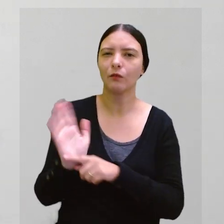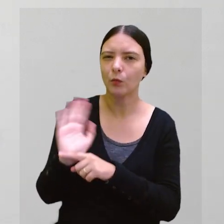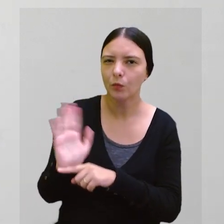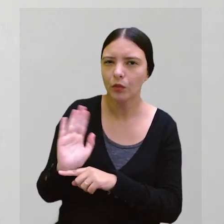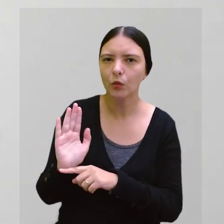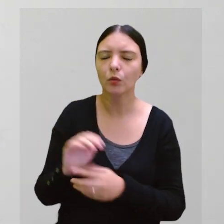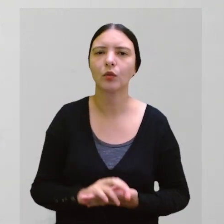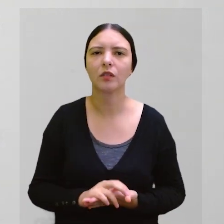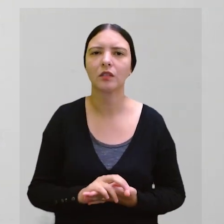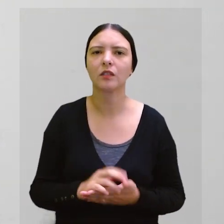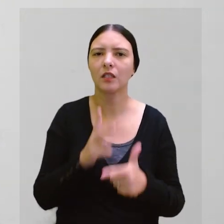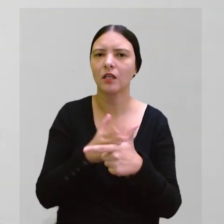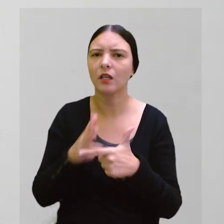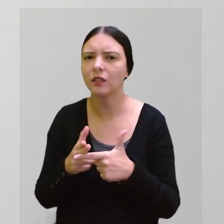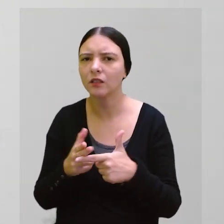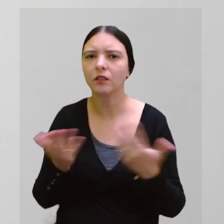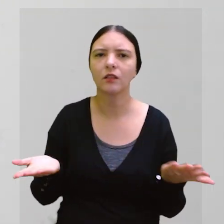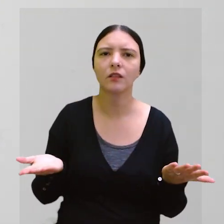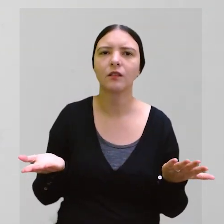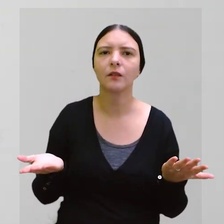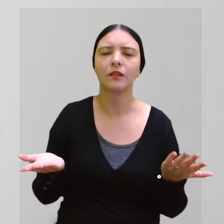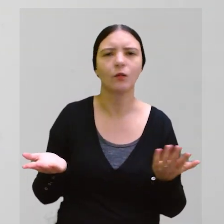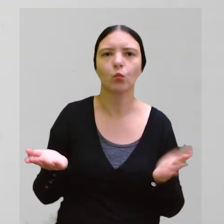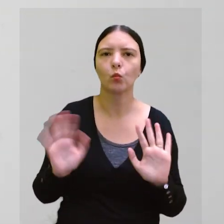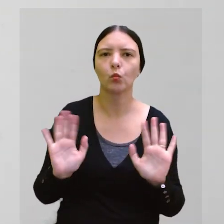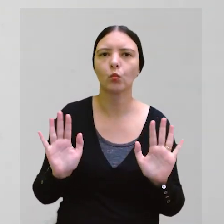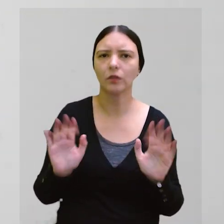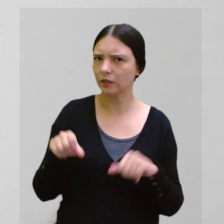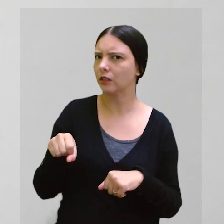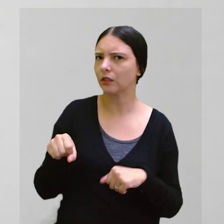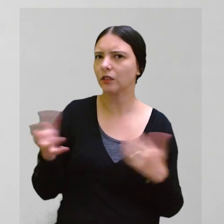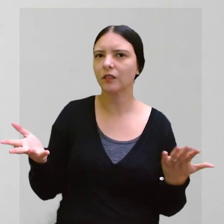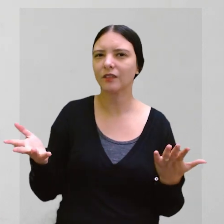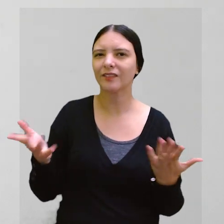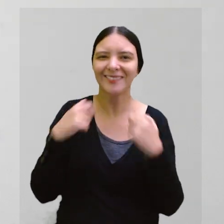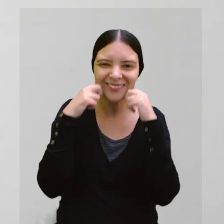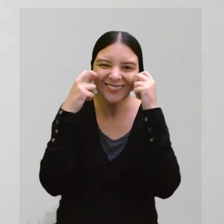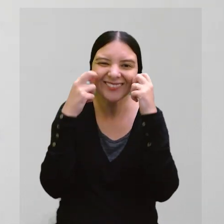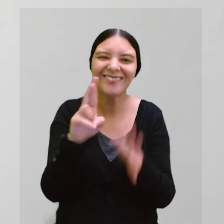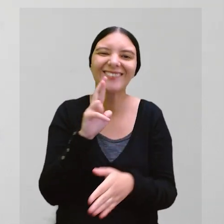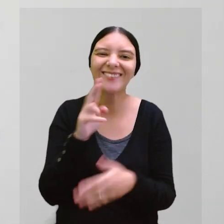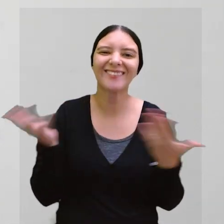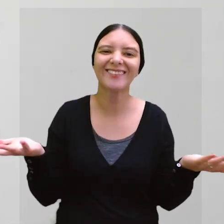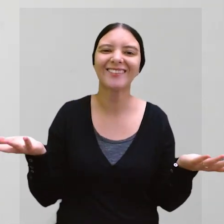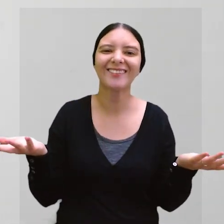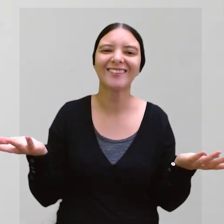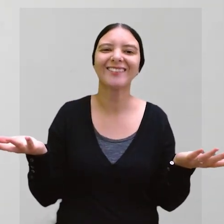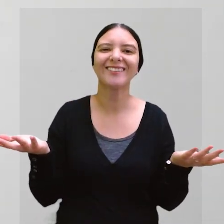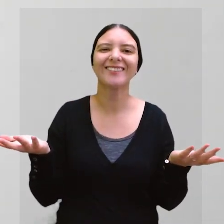Filme? Alguma coisa? Série? Não? Sim? Vocês estão tímidos para responder?